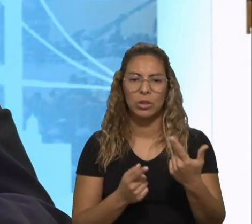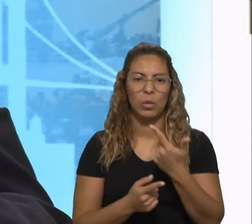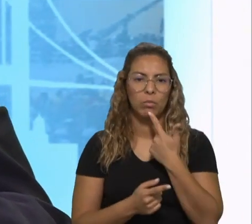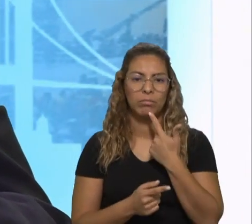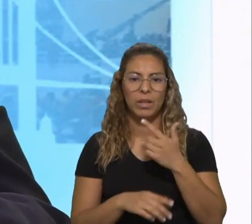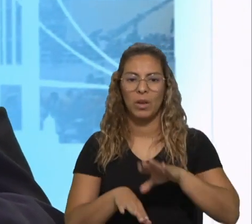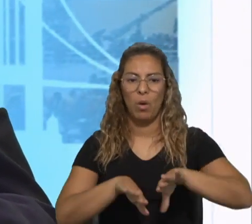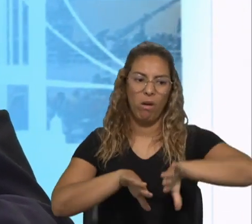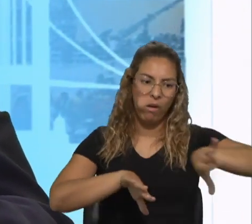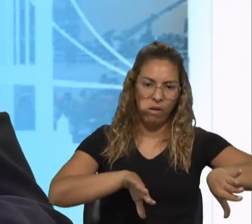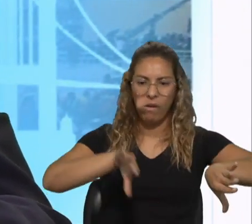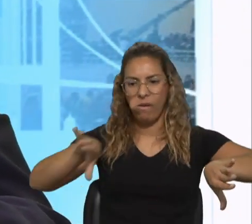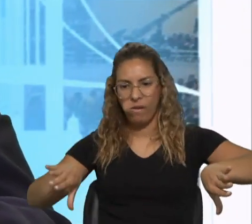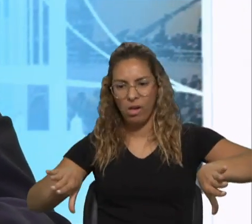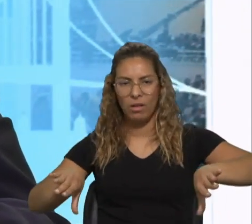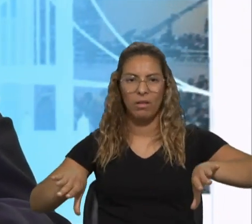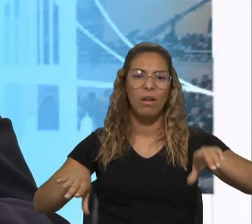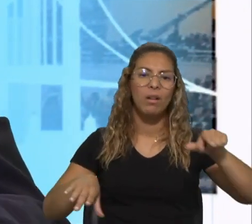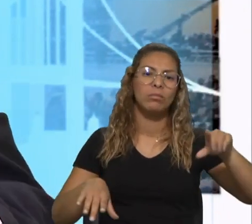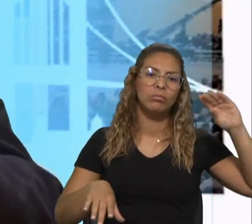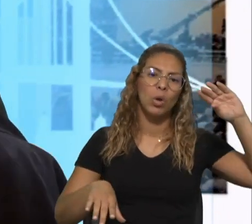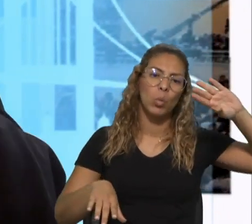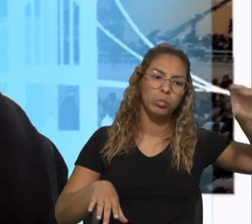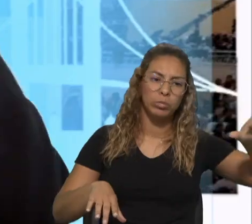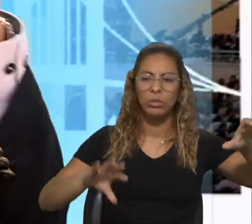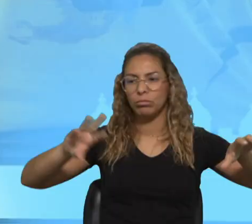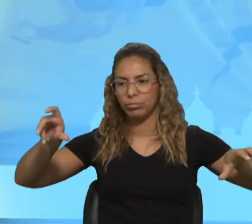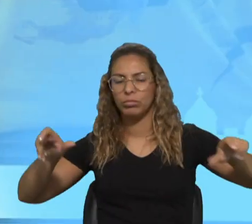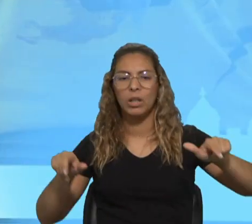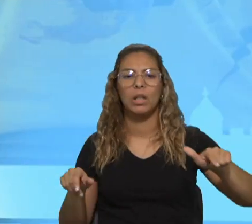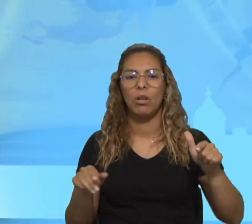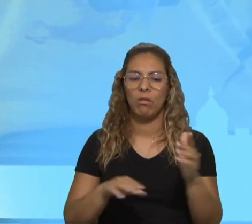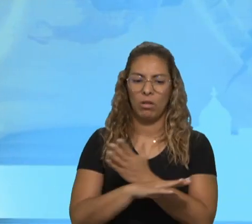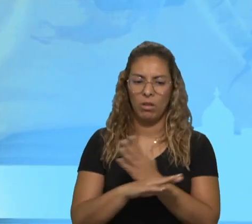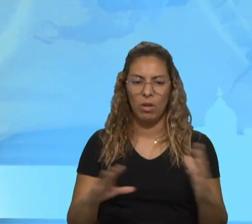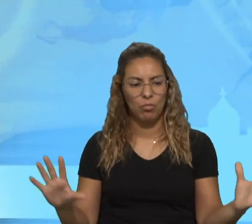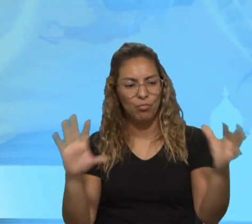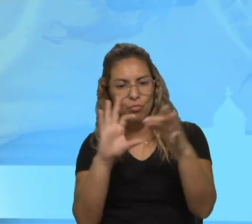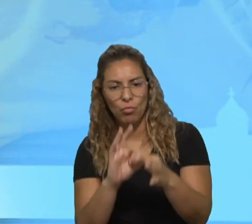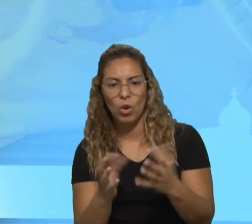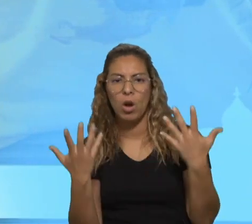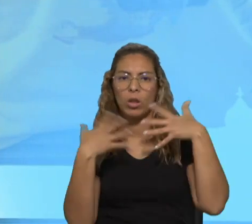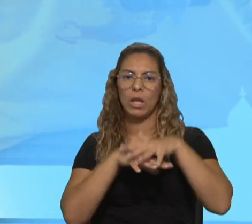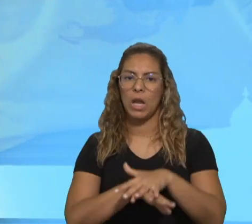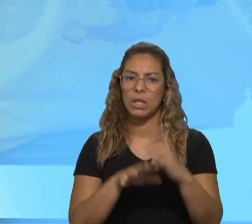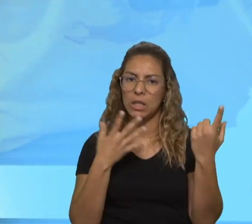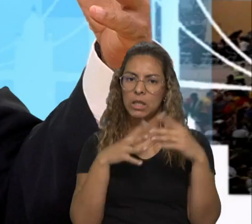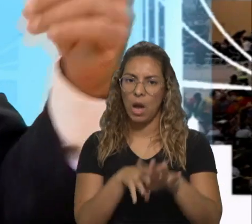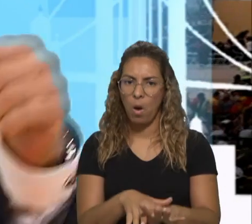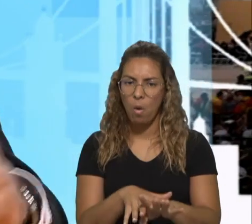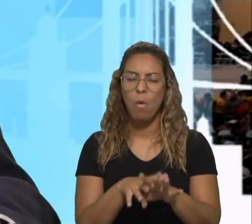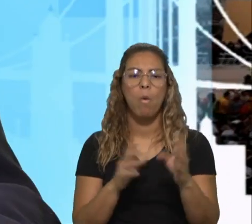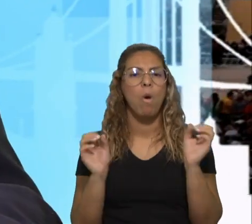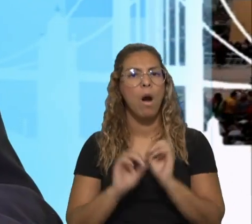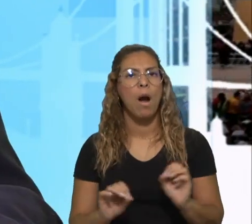e a margem norte. Temos um distrito do outro lado, outro distrito do outro. Não há nenhuma região estratégica que integre este grande